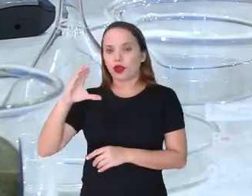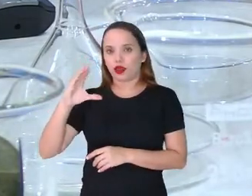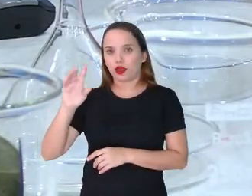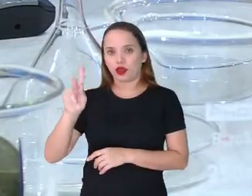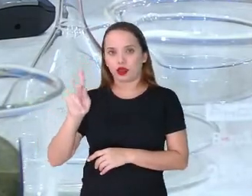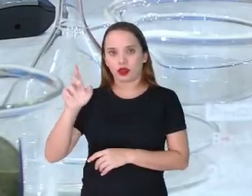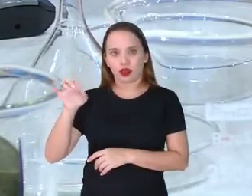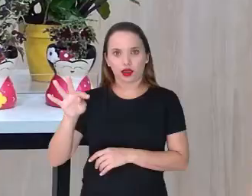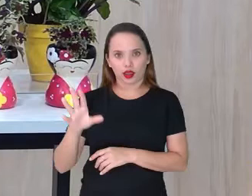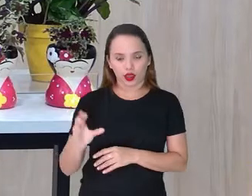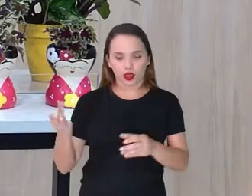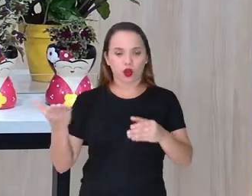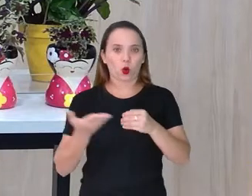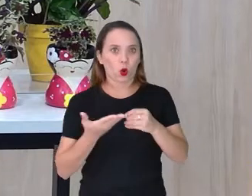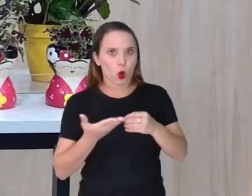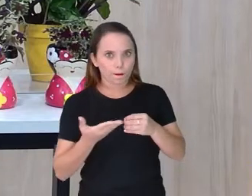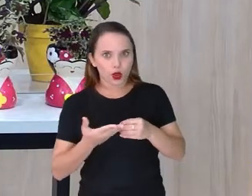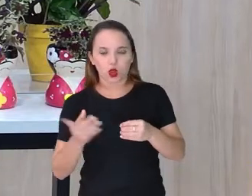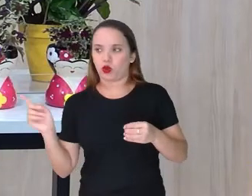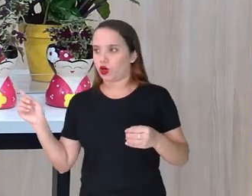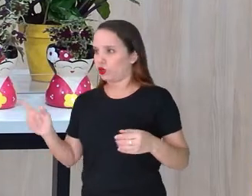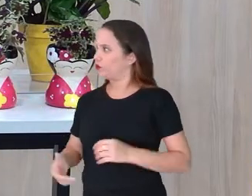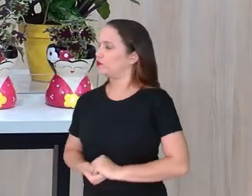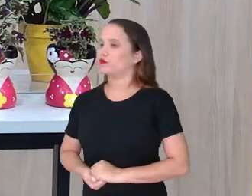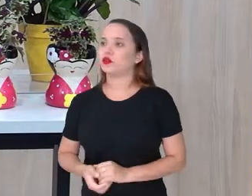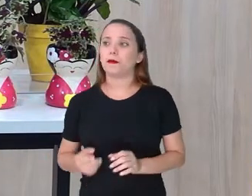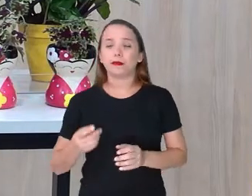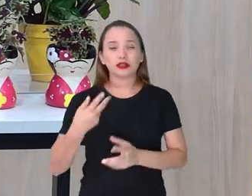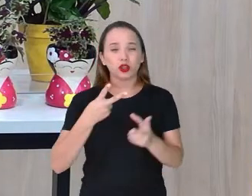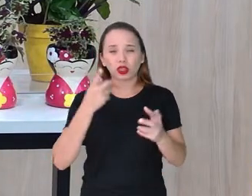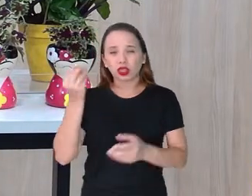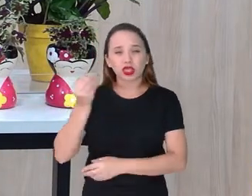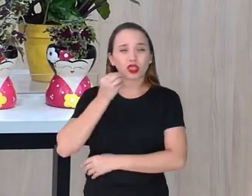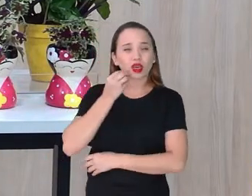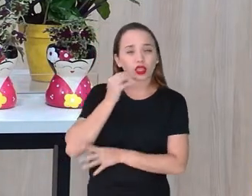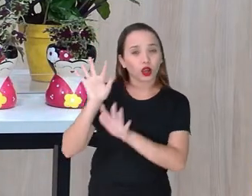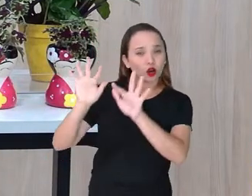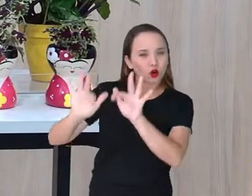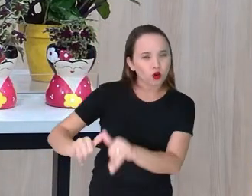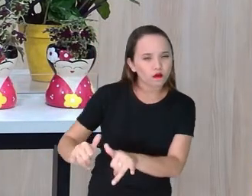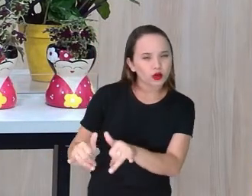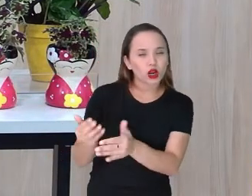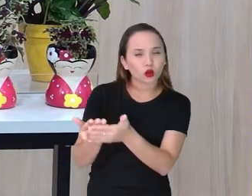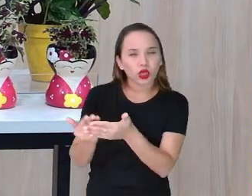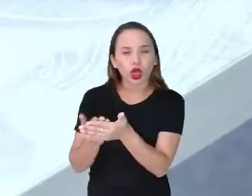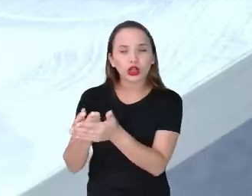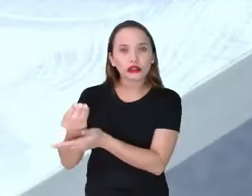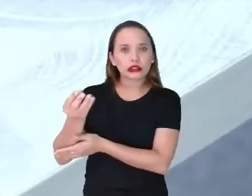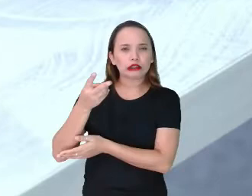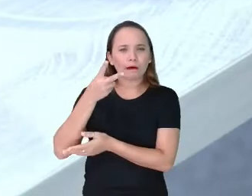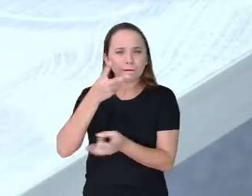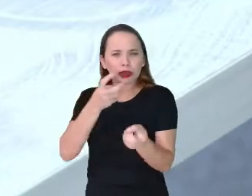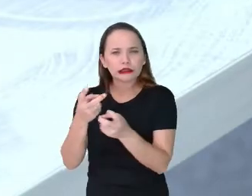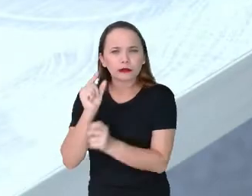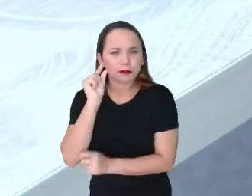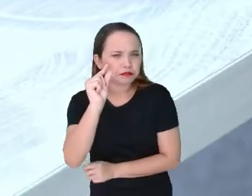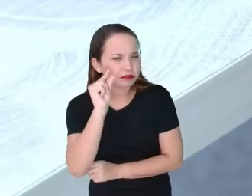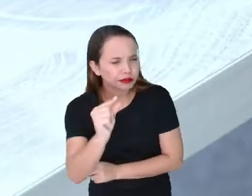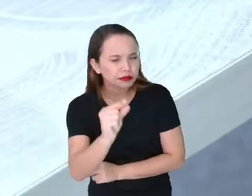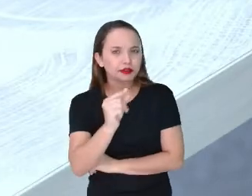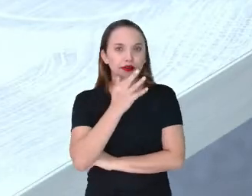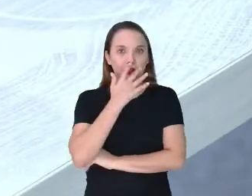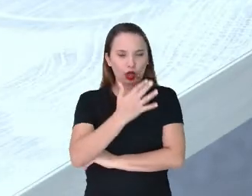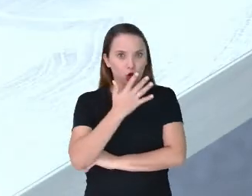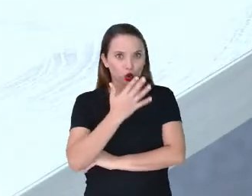de álcool, para a gente ver se até terminar a nossa aula, a gente já extrai um pouquinho da clorofila. E aí vocês